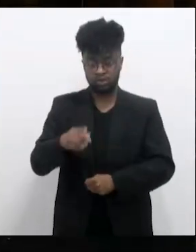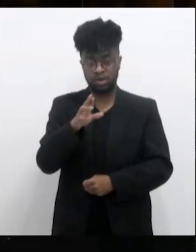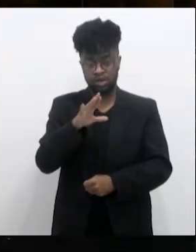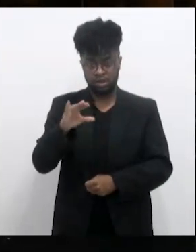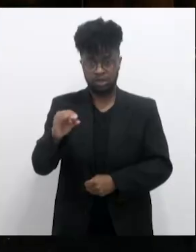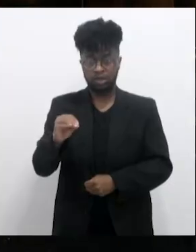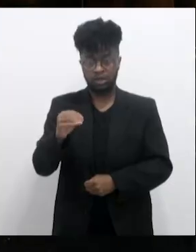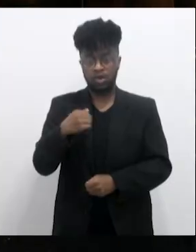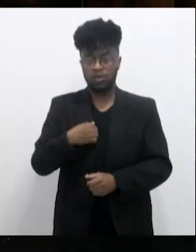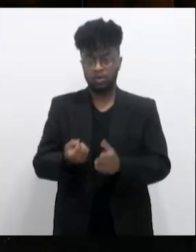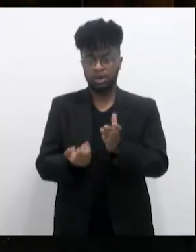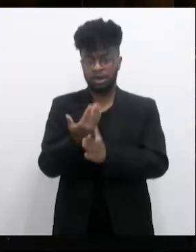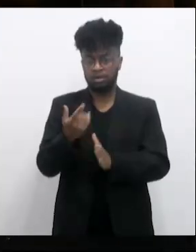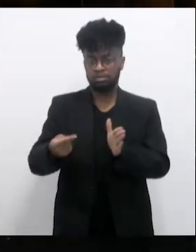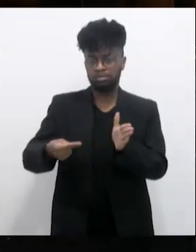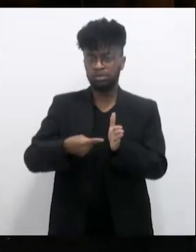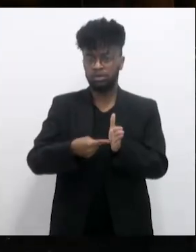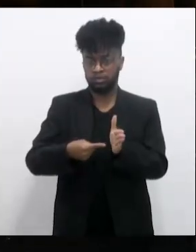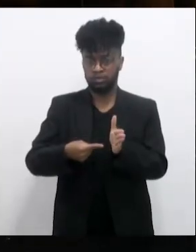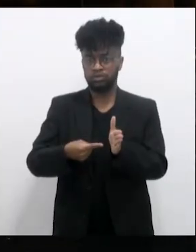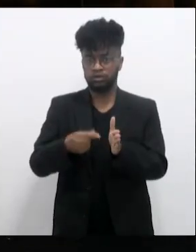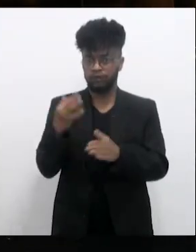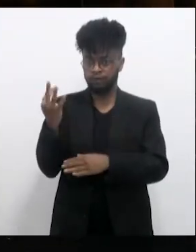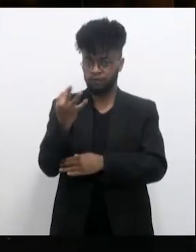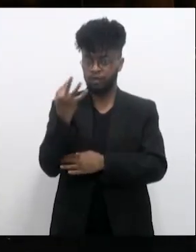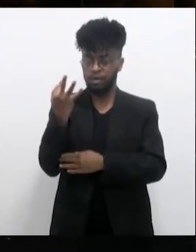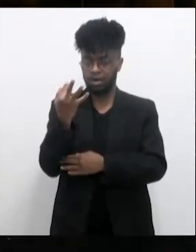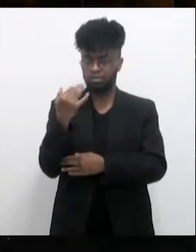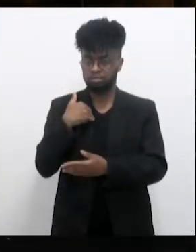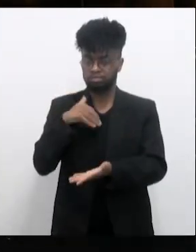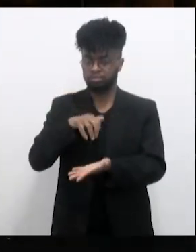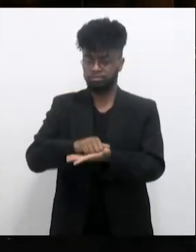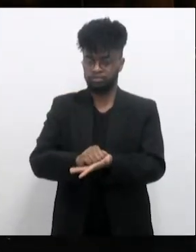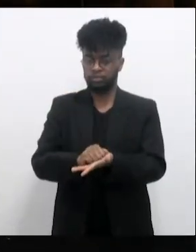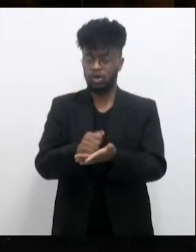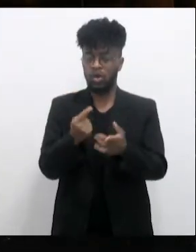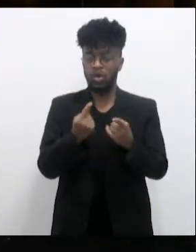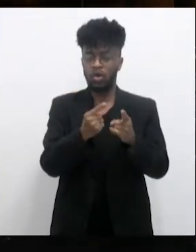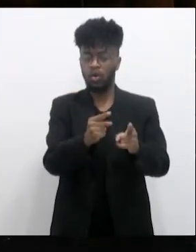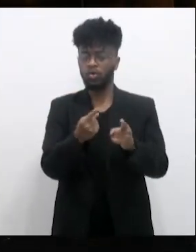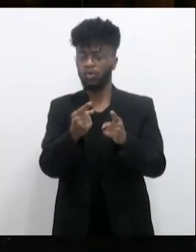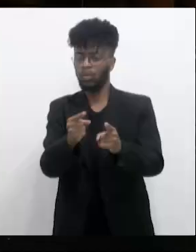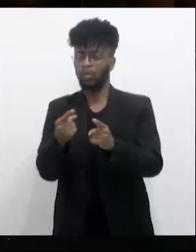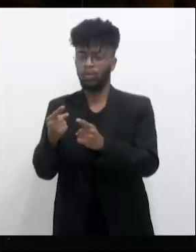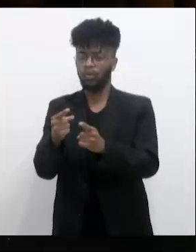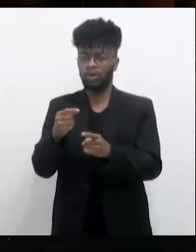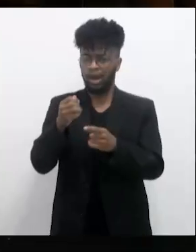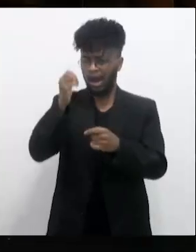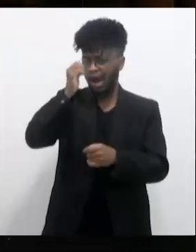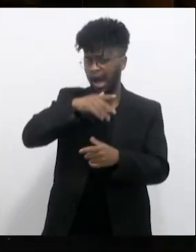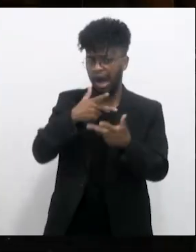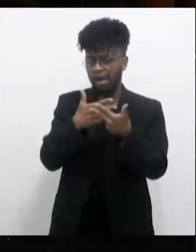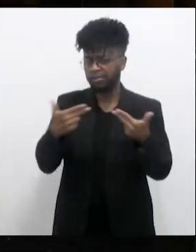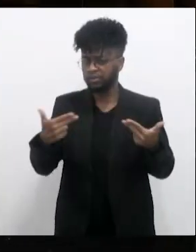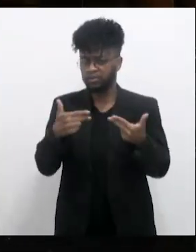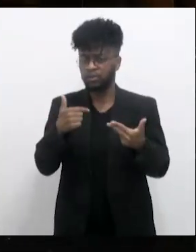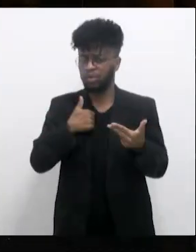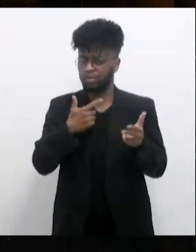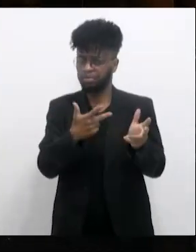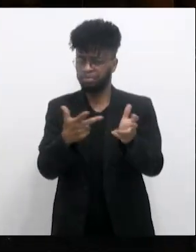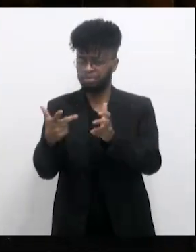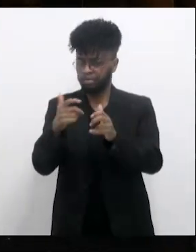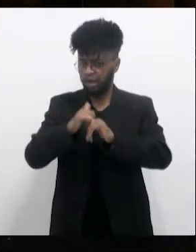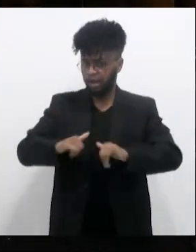com uma denúncia formal contra todos esses absurdos que eu estou